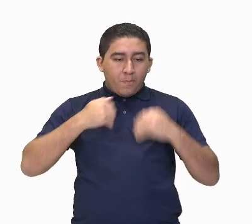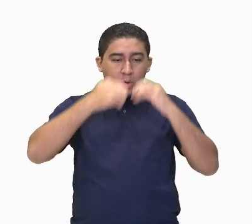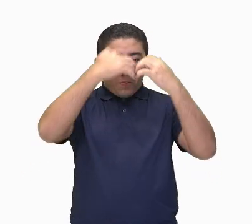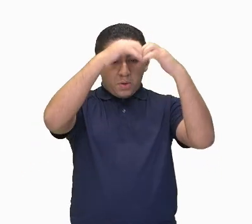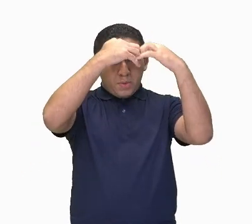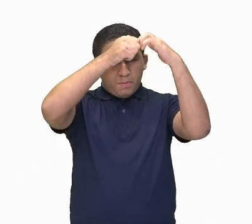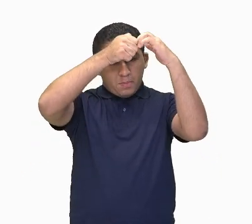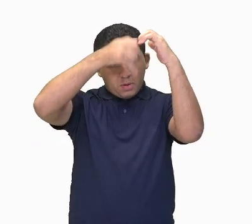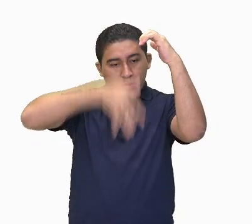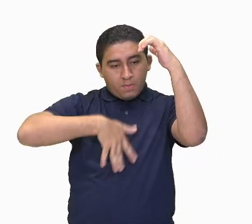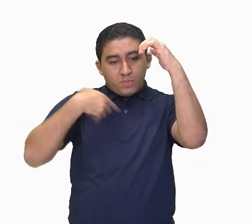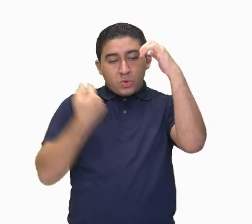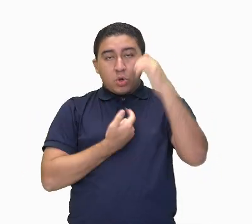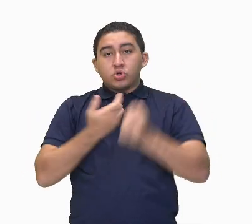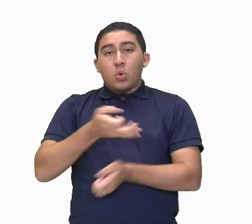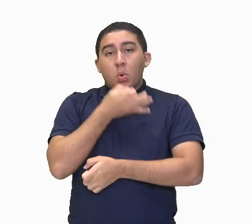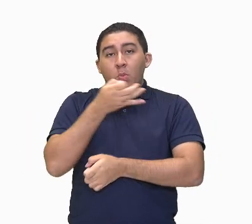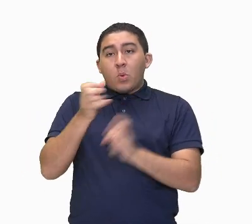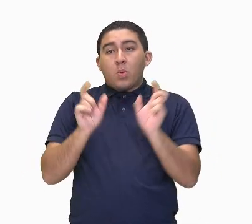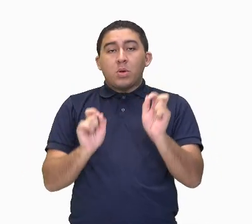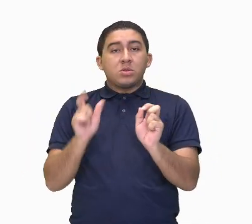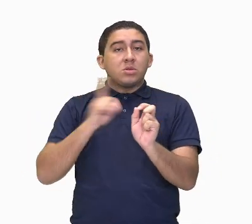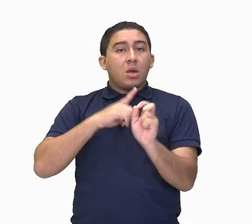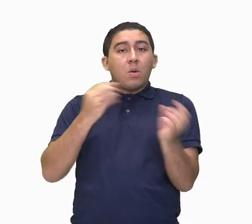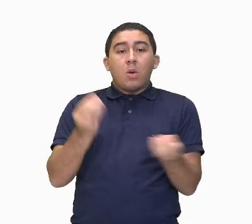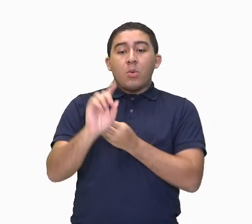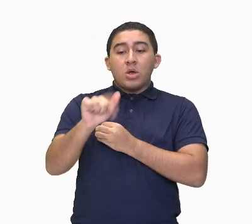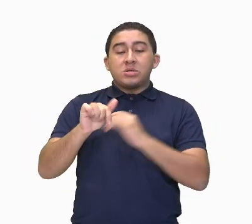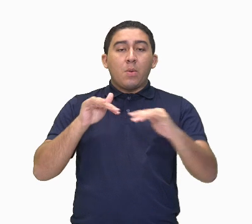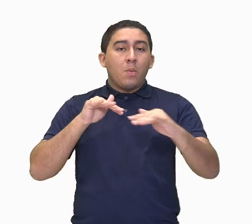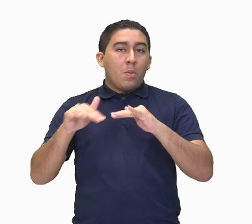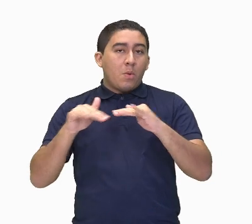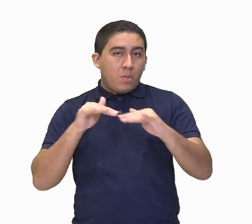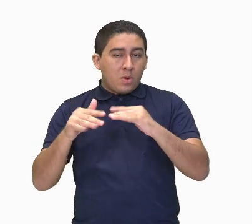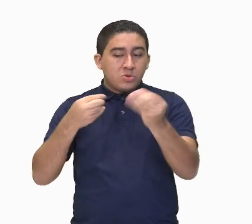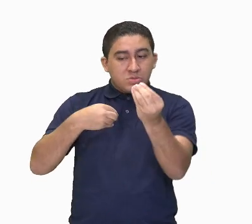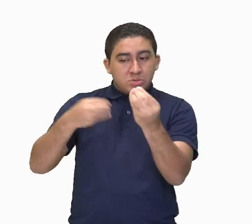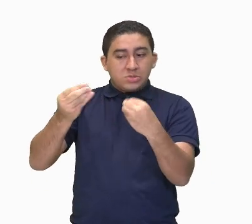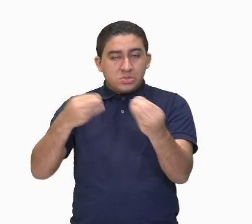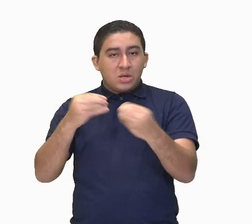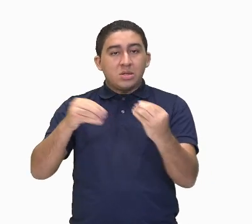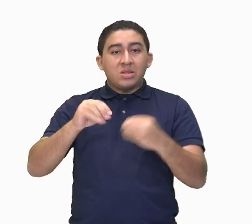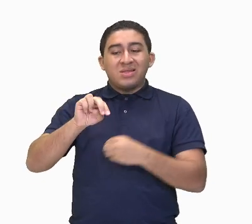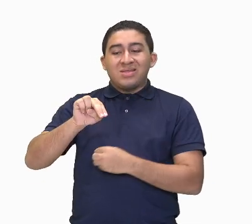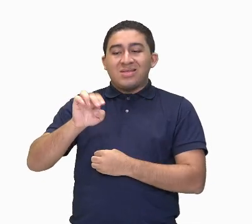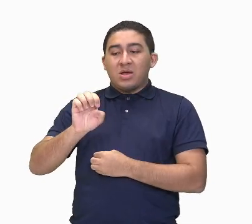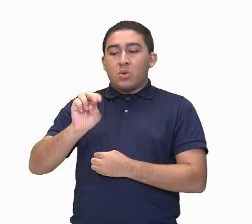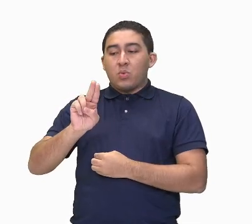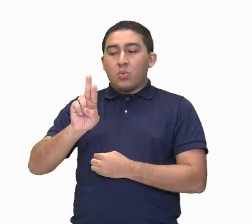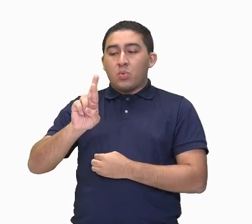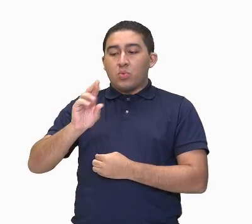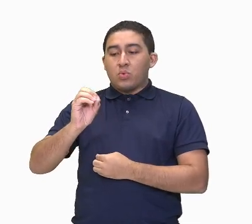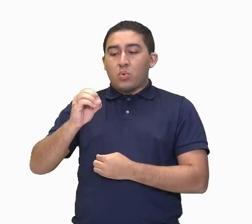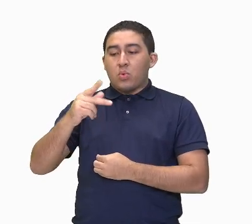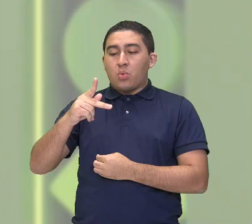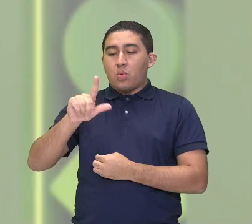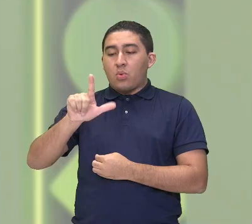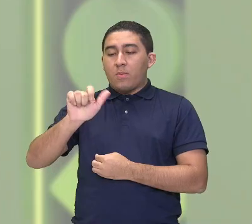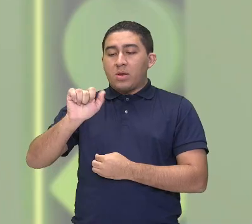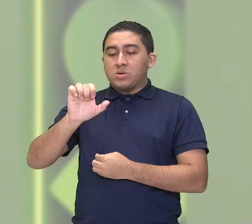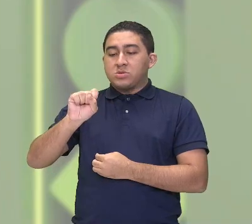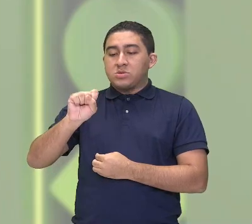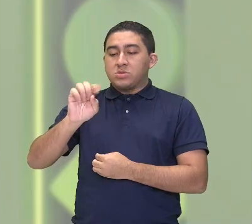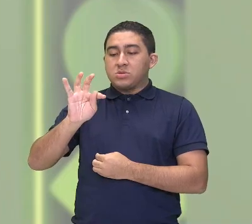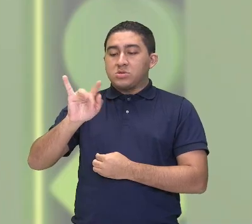está comentando é sobre justamente a plasticidade neural ou a neuroplasticidade, que é essa capacidade que o nosso cérebro